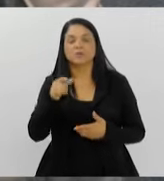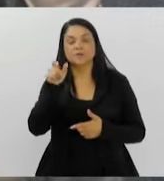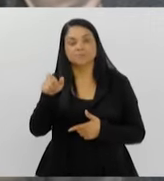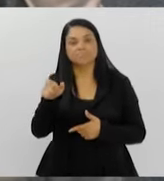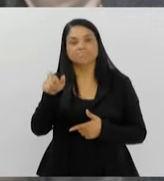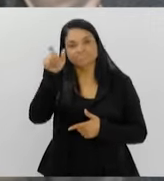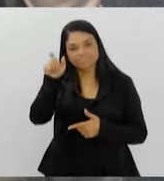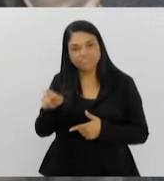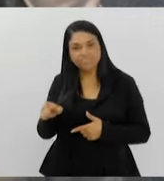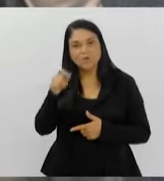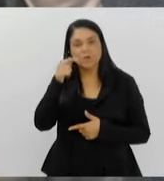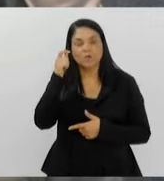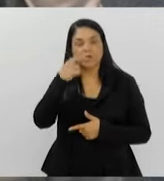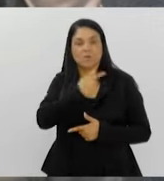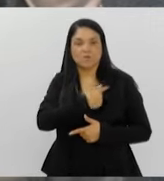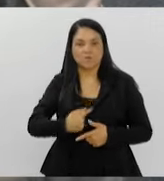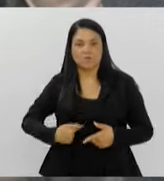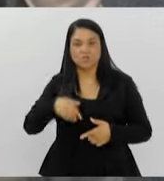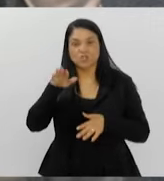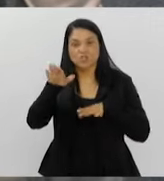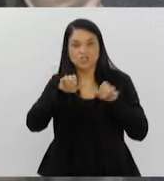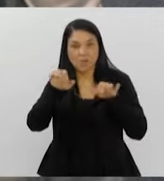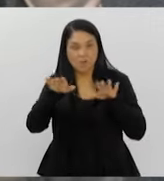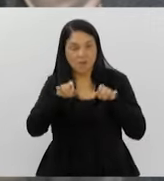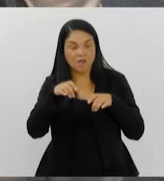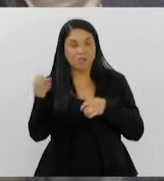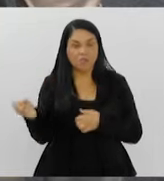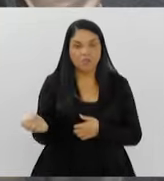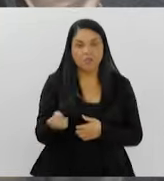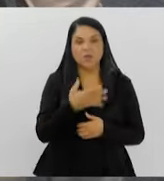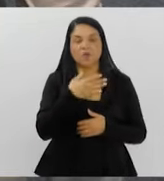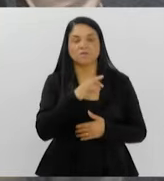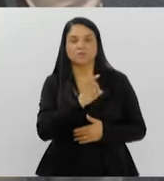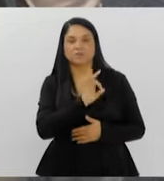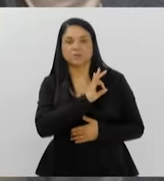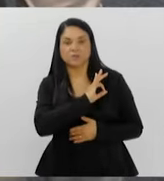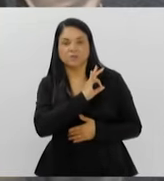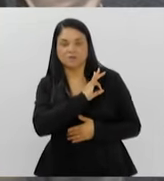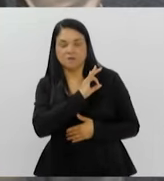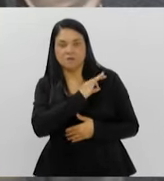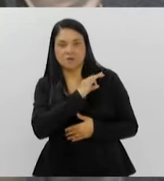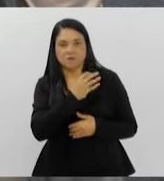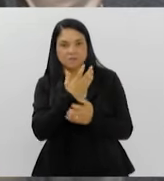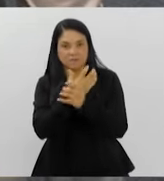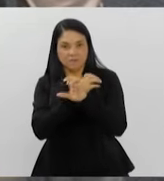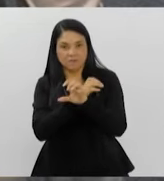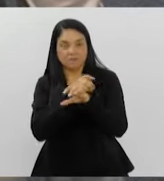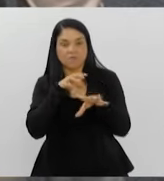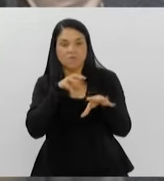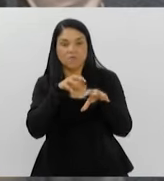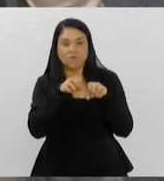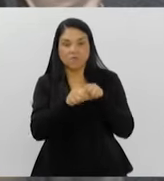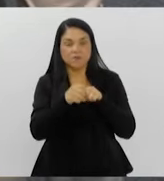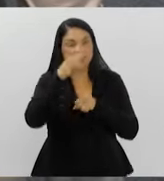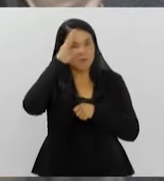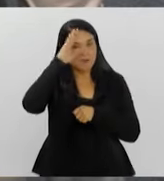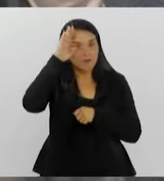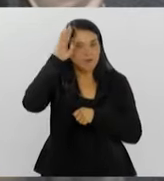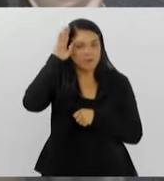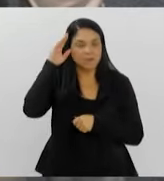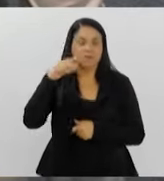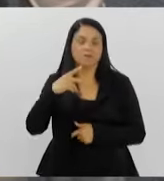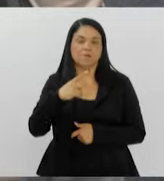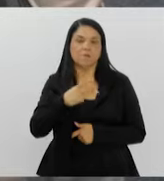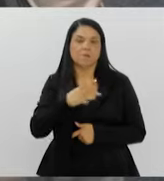possa chamar novos policiais civis possa formar esses policiais na Academia da Polícia Militar